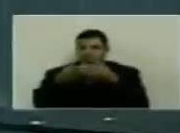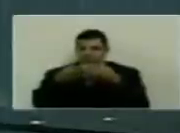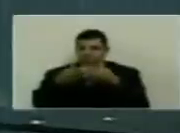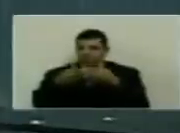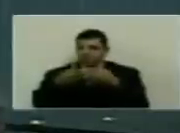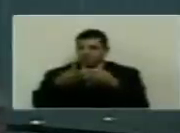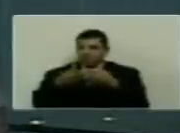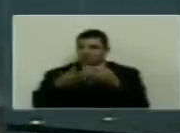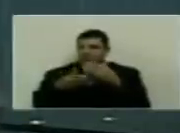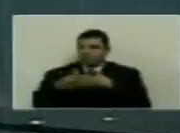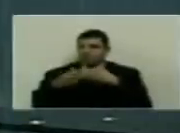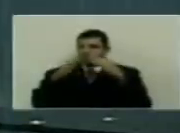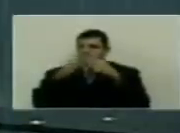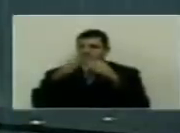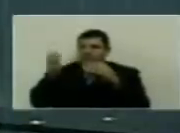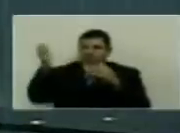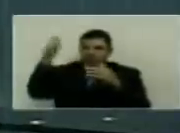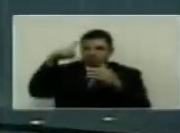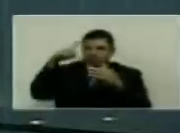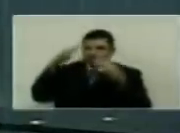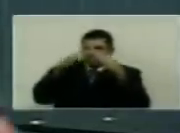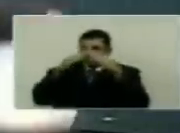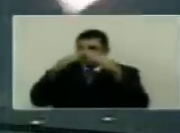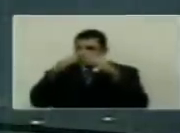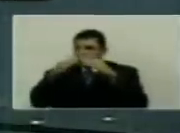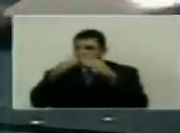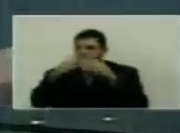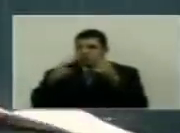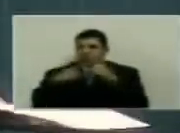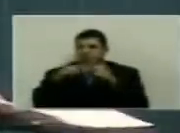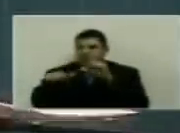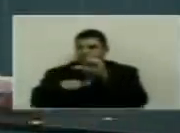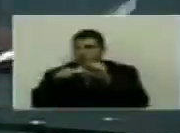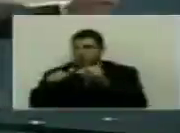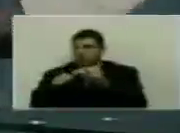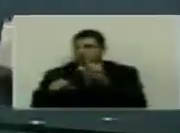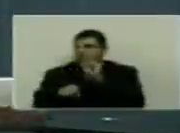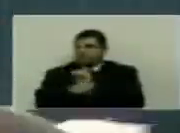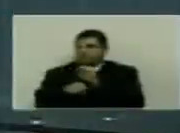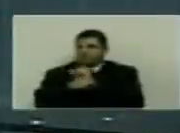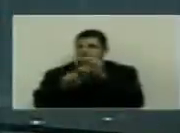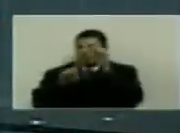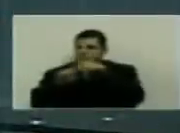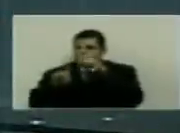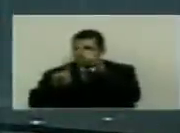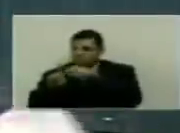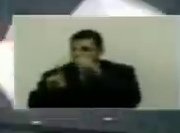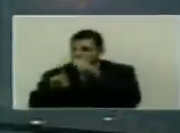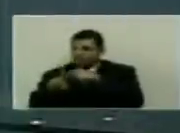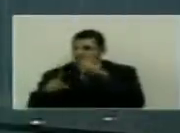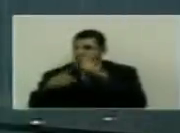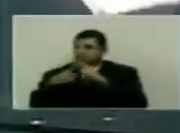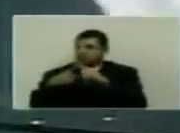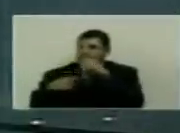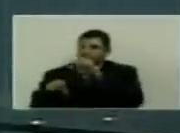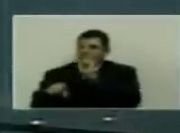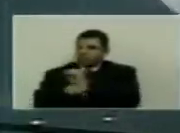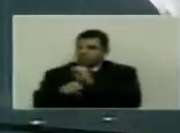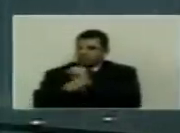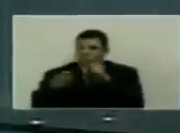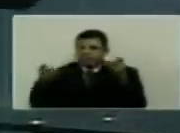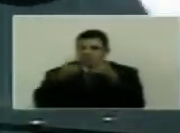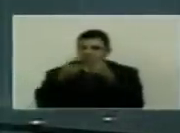a religação a ligação da luz da minha casa porque me mudei há pouco tempo e esperei meses. Porque vocês